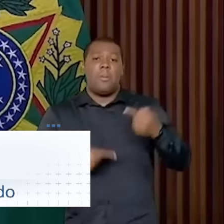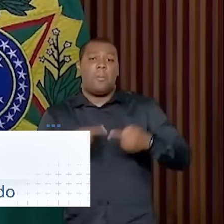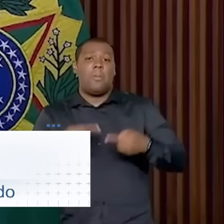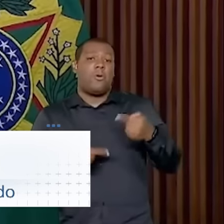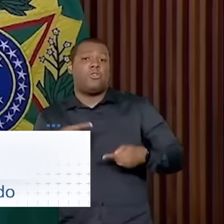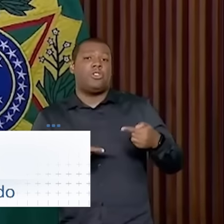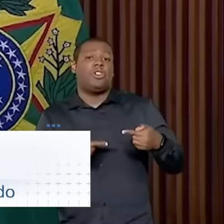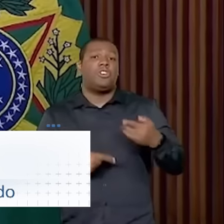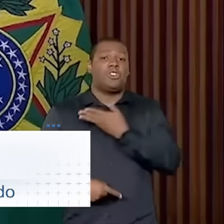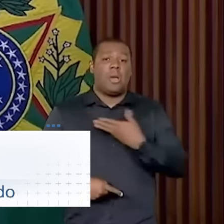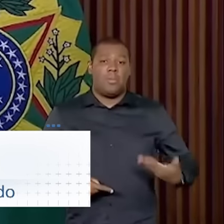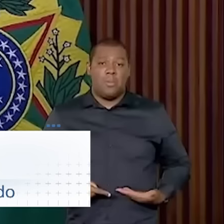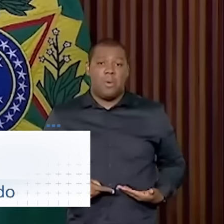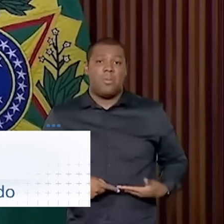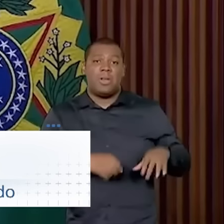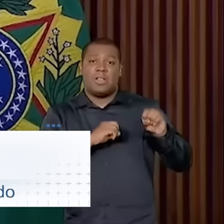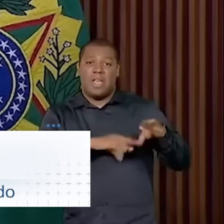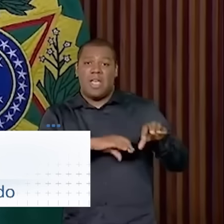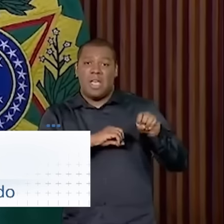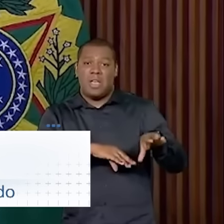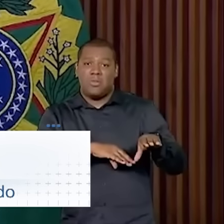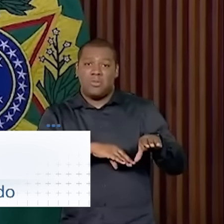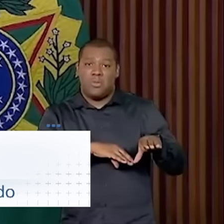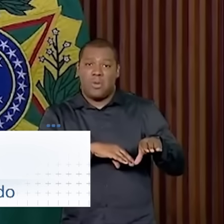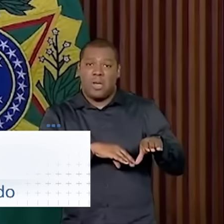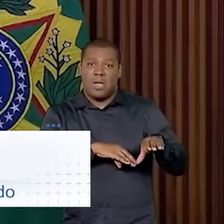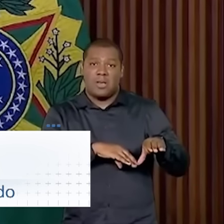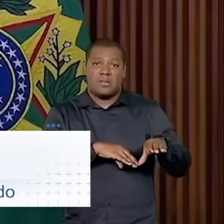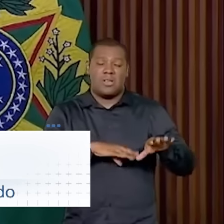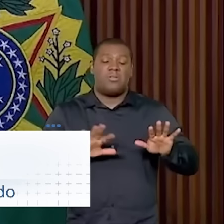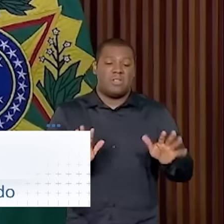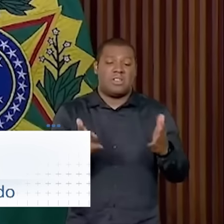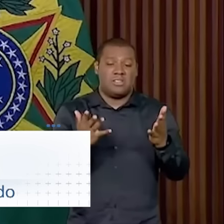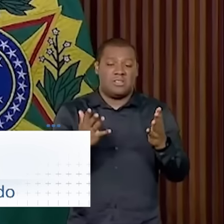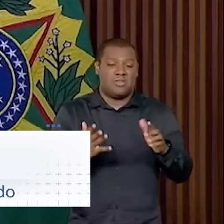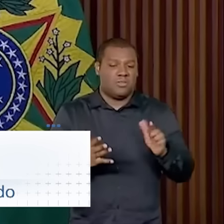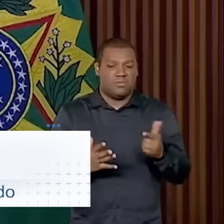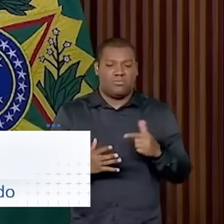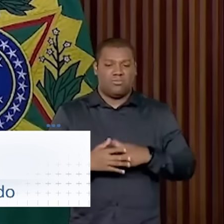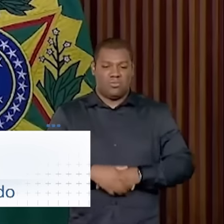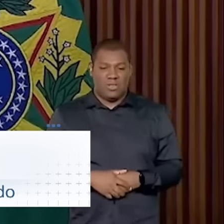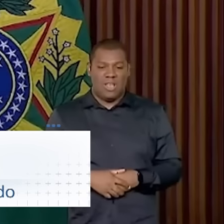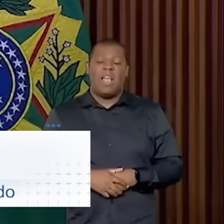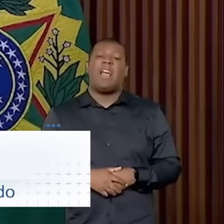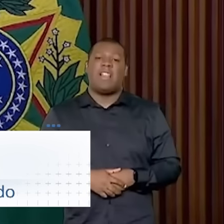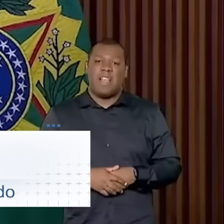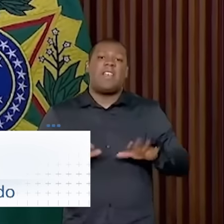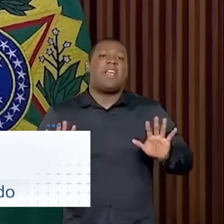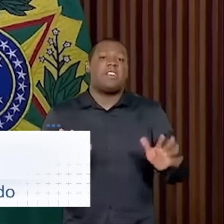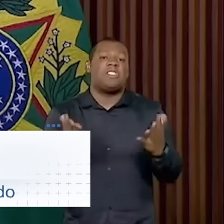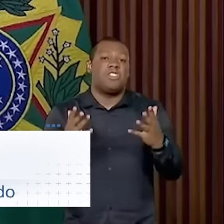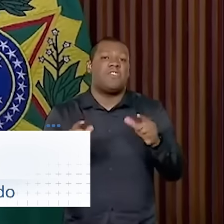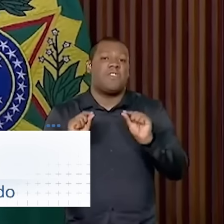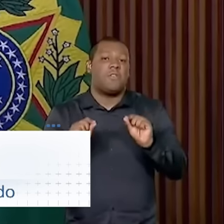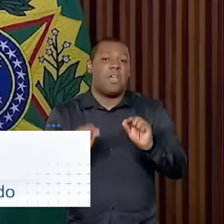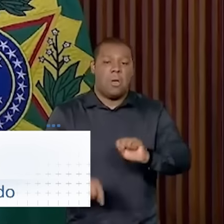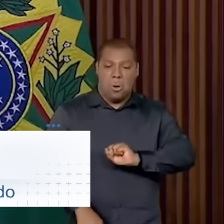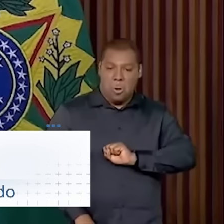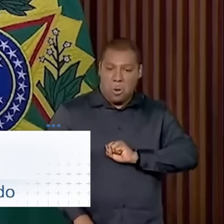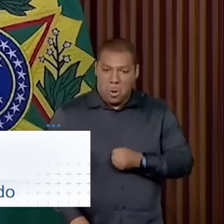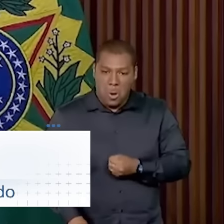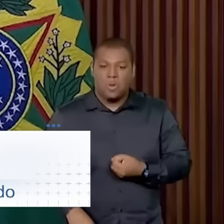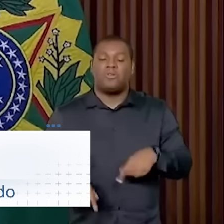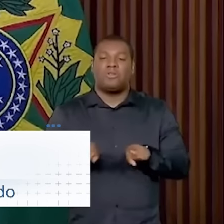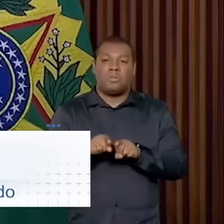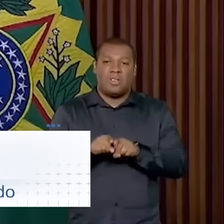em estimular o ódio entre as pessoas, estimular a mentira nesse país, e continua fazendo